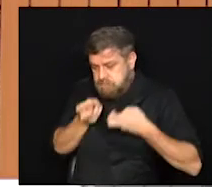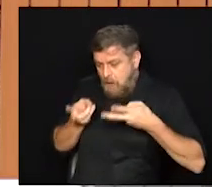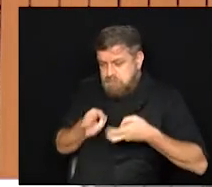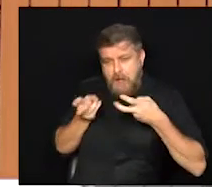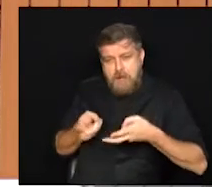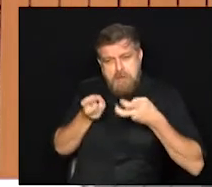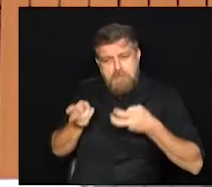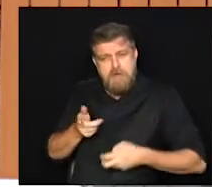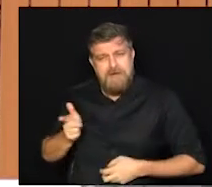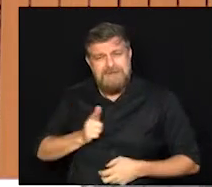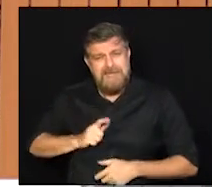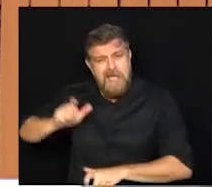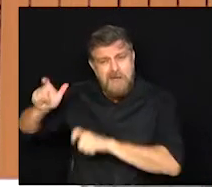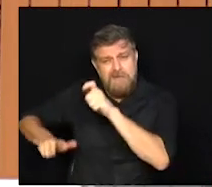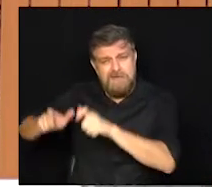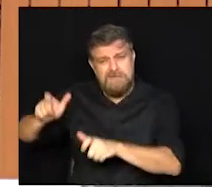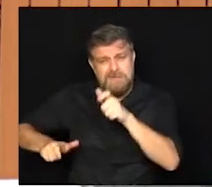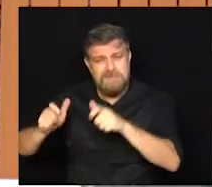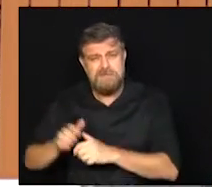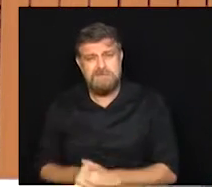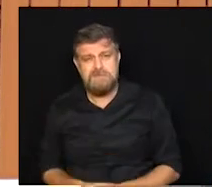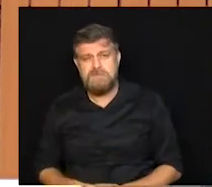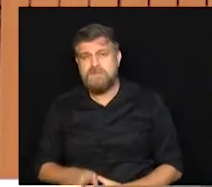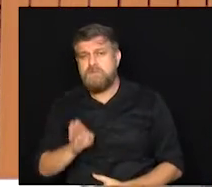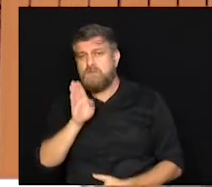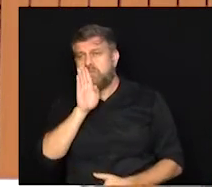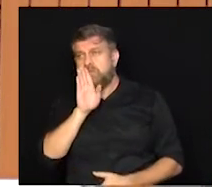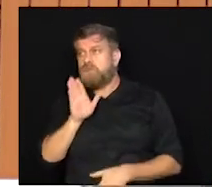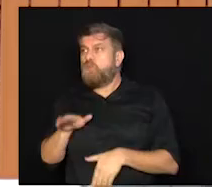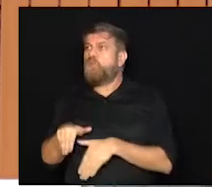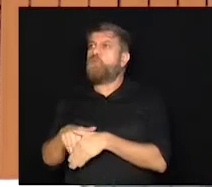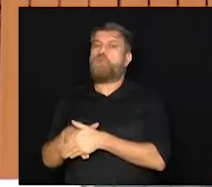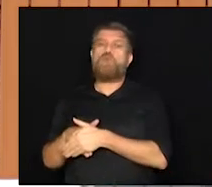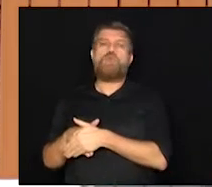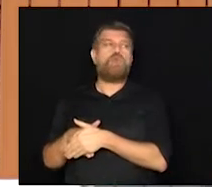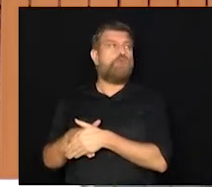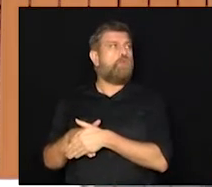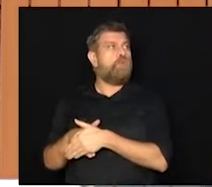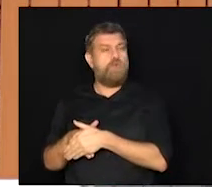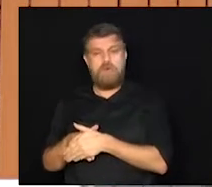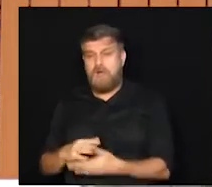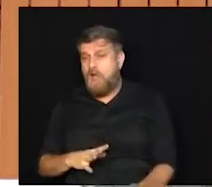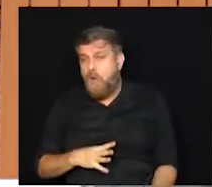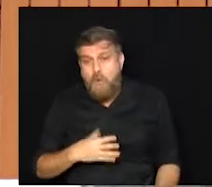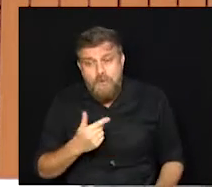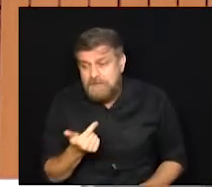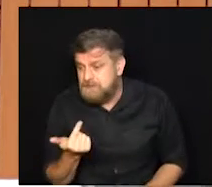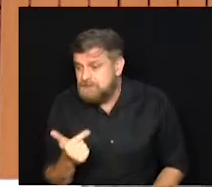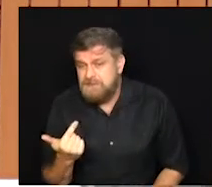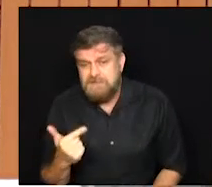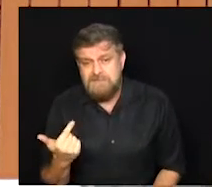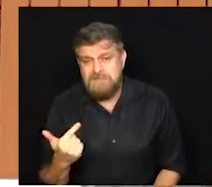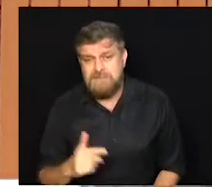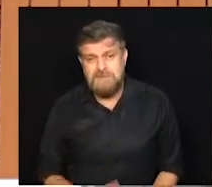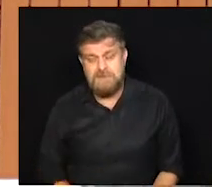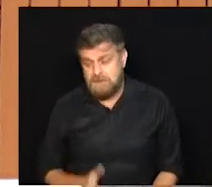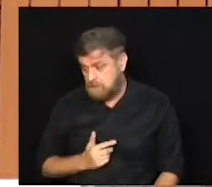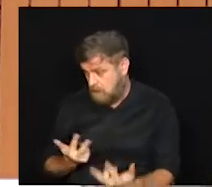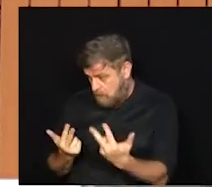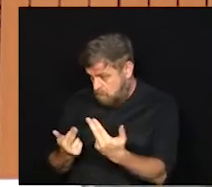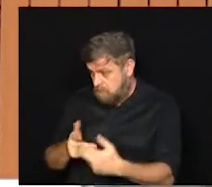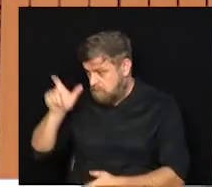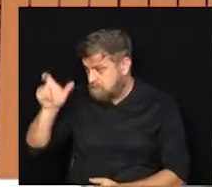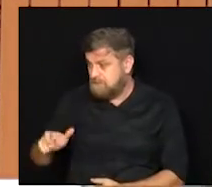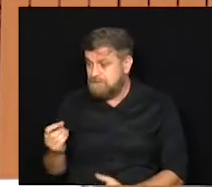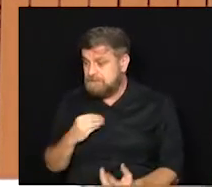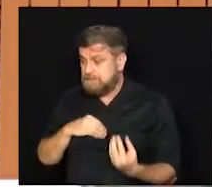estão... Porque tem muitas pessoas que eles escondem o problema, né? Não tem coragem de se manifestar, que nem você acabou de falar, entra em